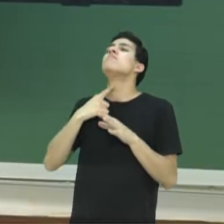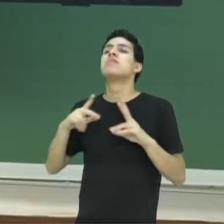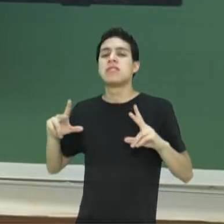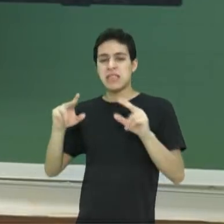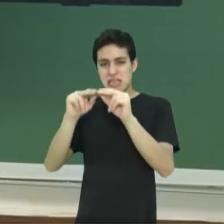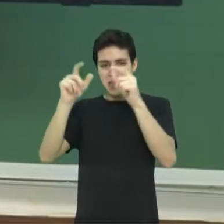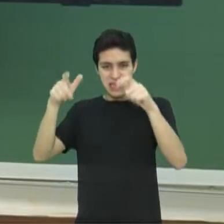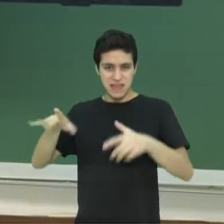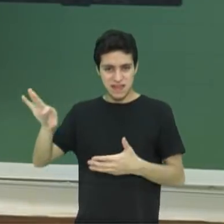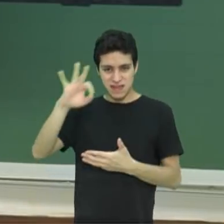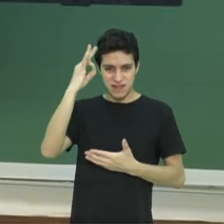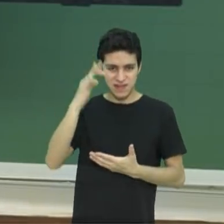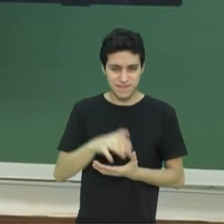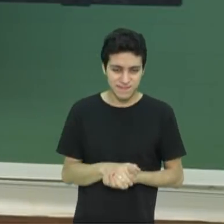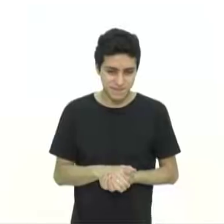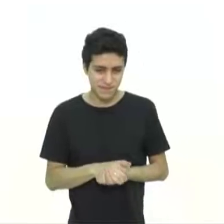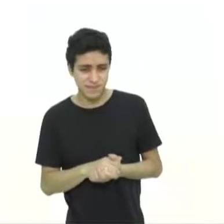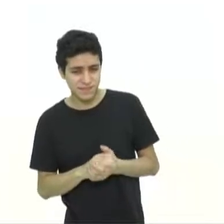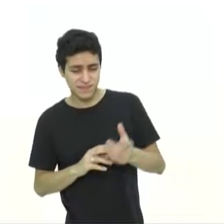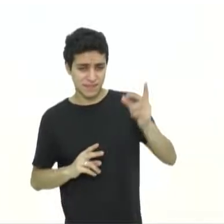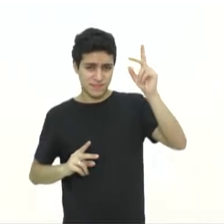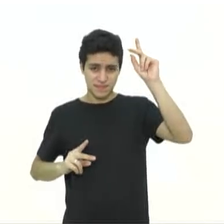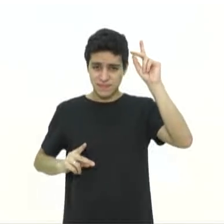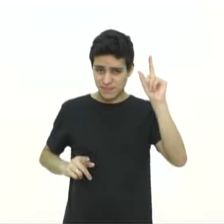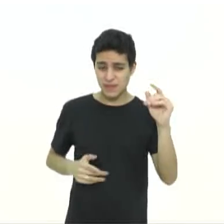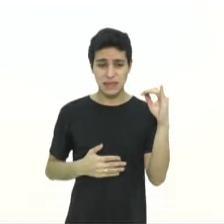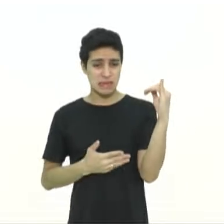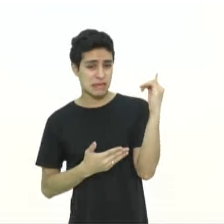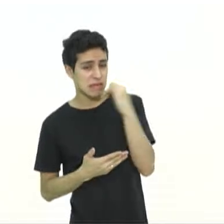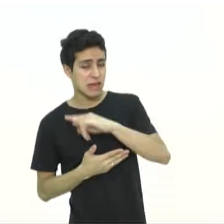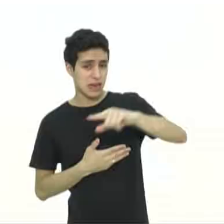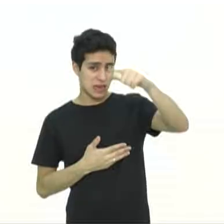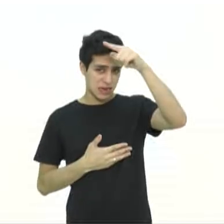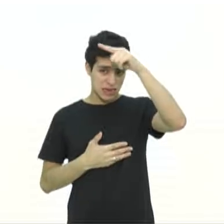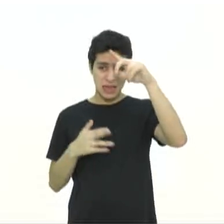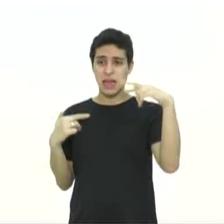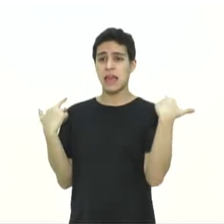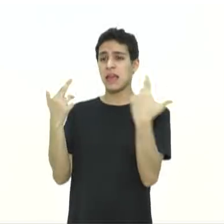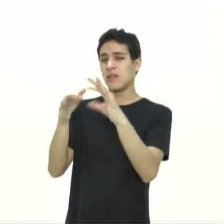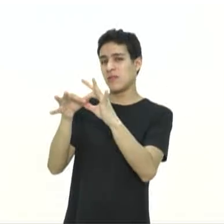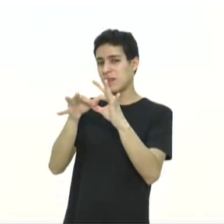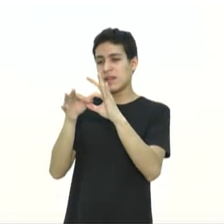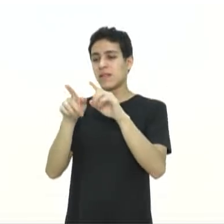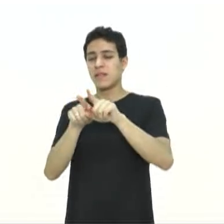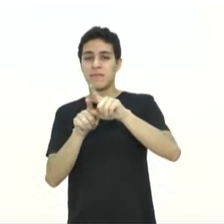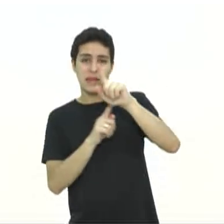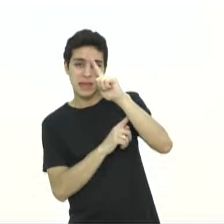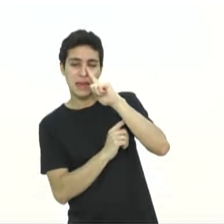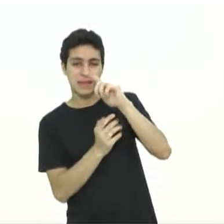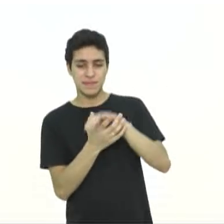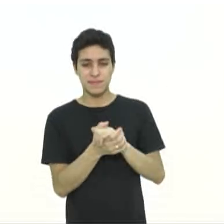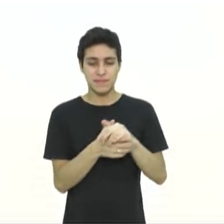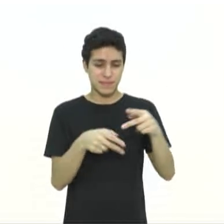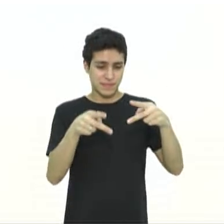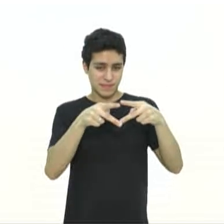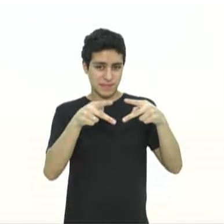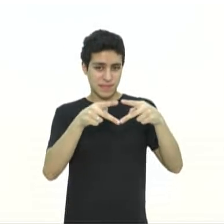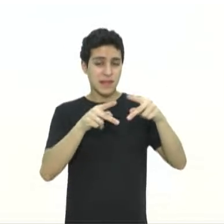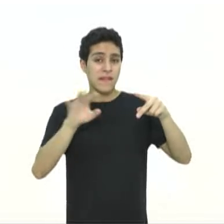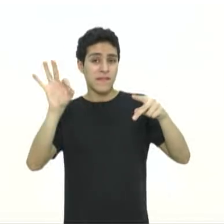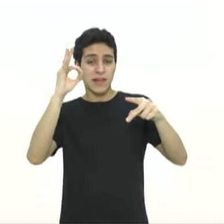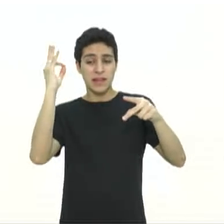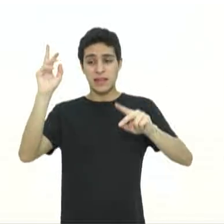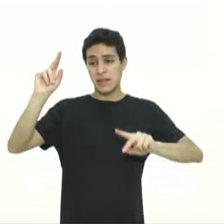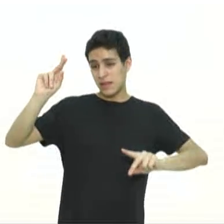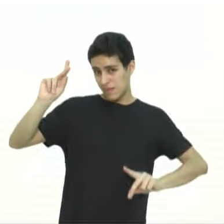A França. Espanha, Itália, Alemanha, Reino Unido e a Grécia. Os dois primeiros países, né, França e Espanha,